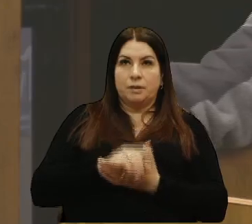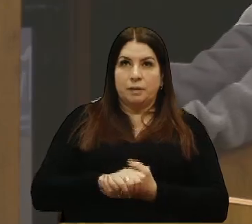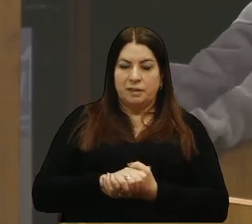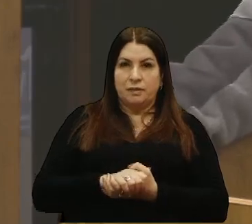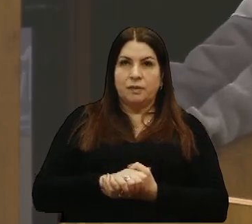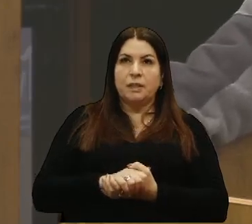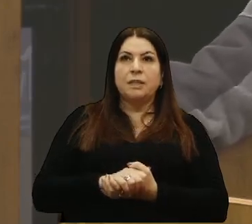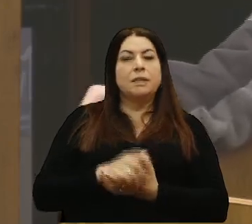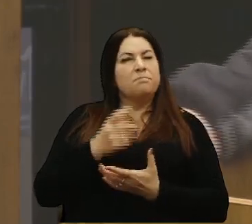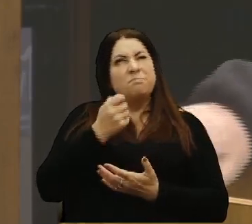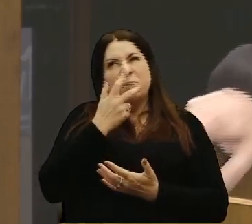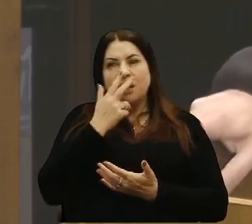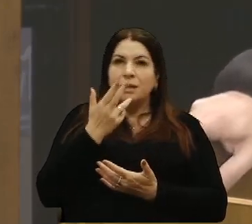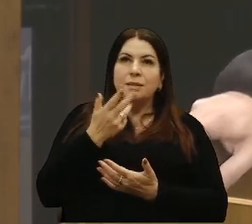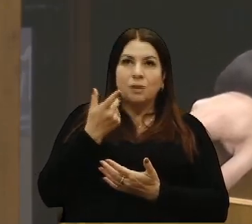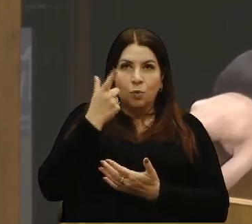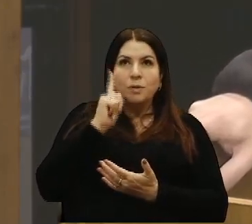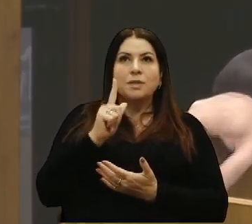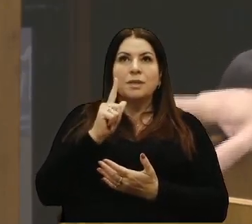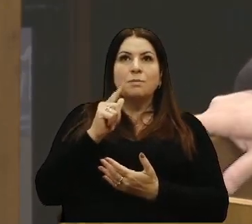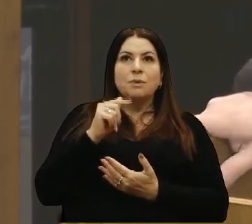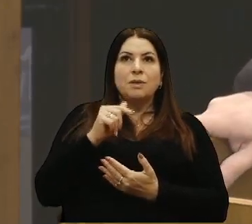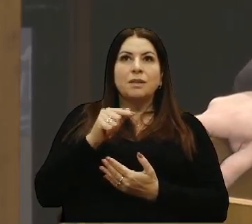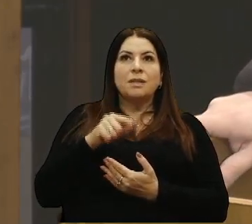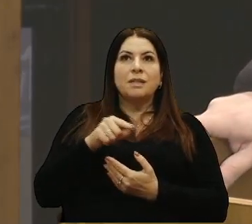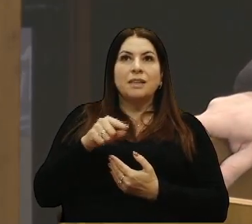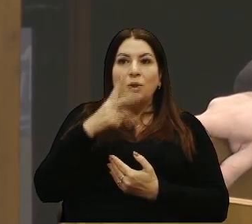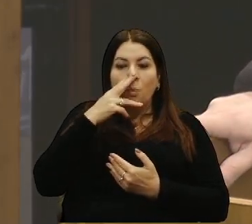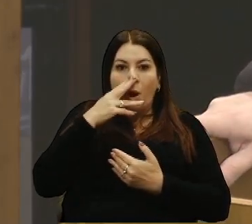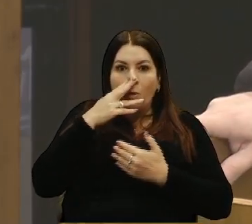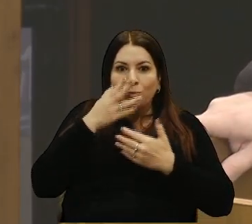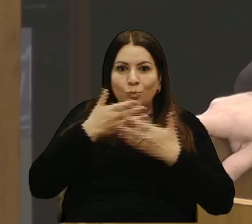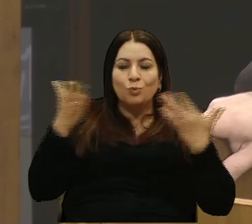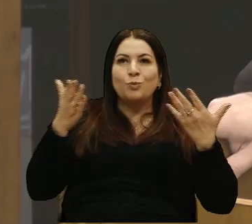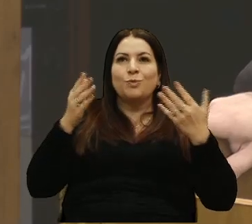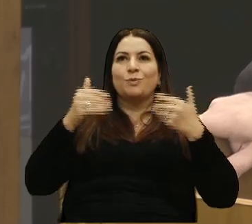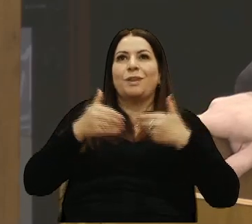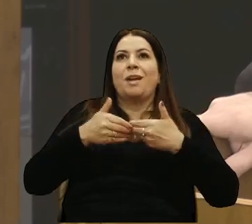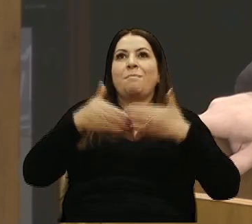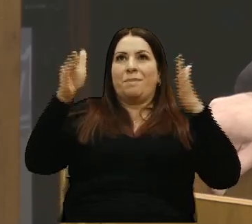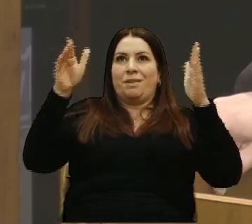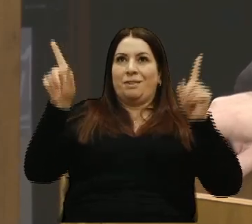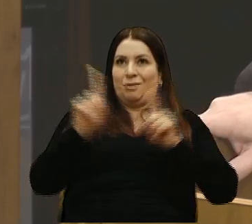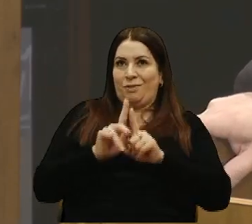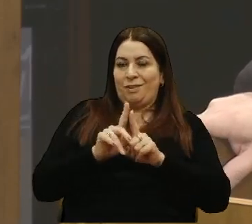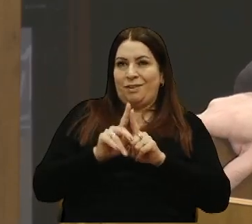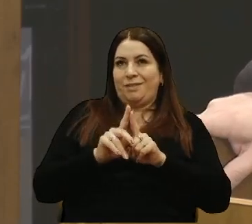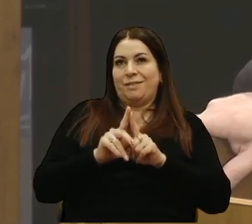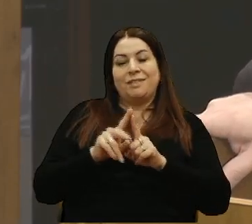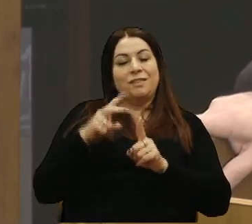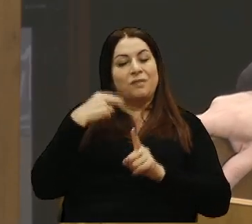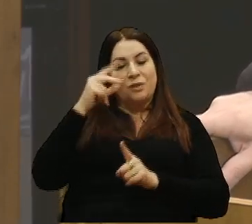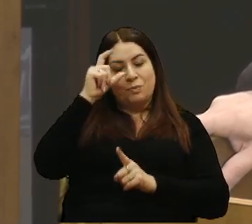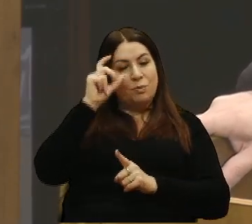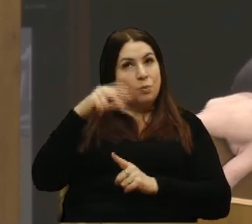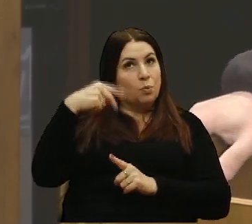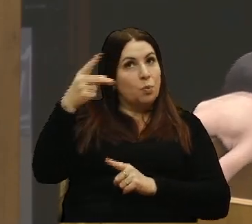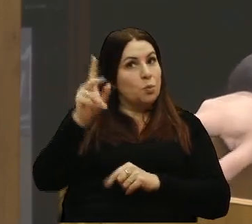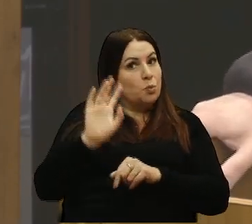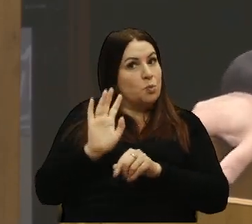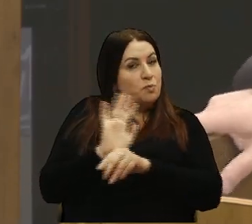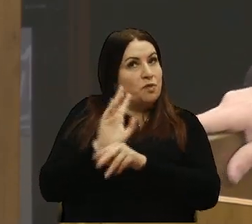e parece que conseguimos abrir a Câmara Secreta, vereadora Sandra. Então, estou só pelos próximos